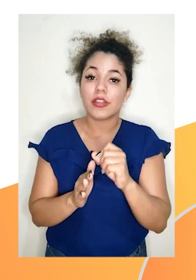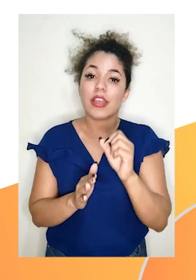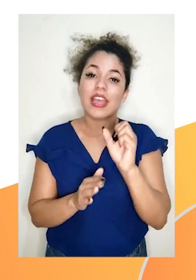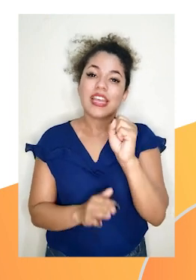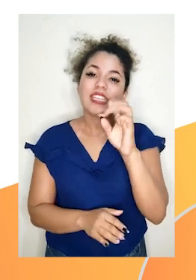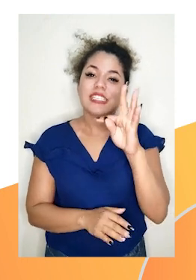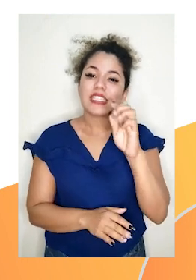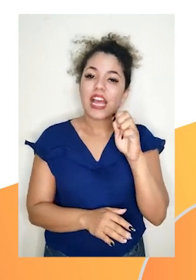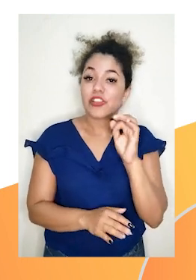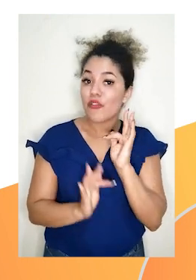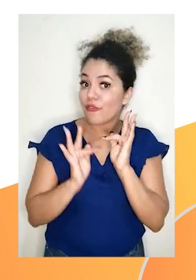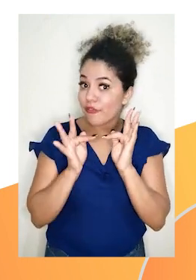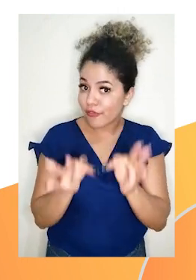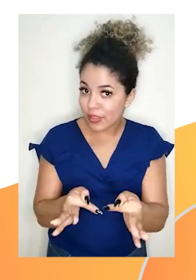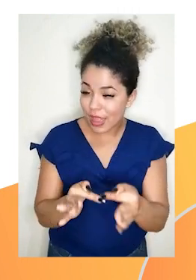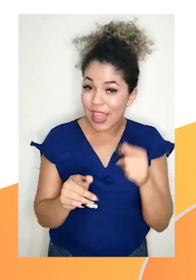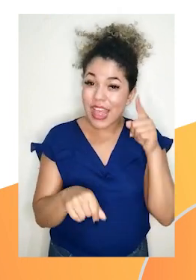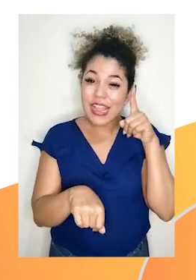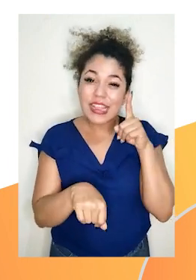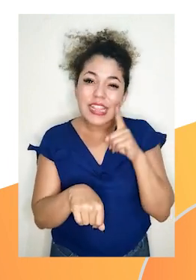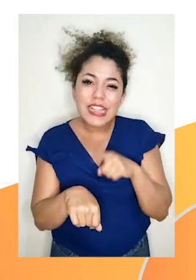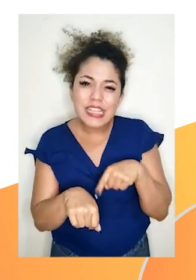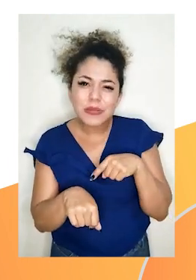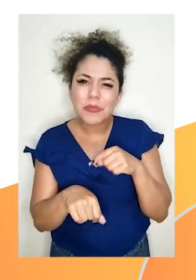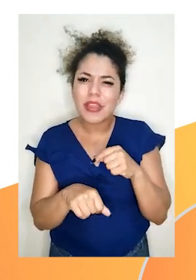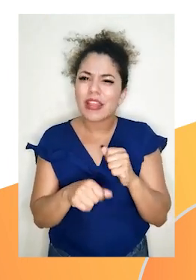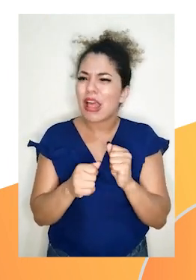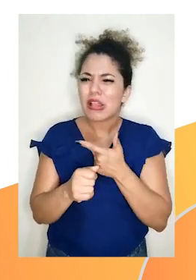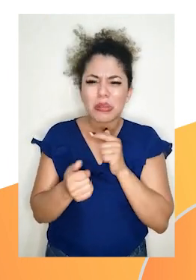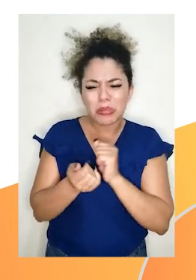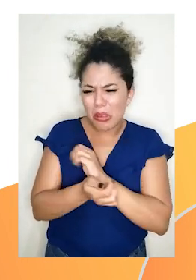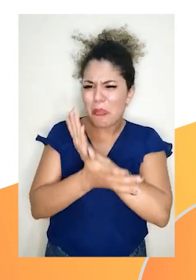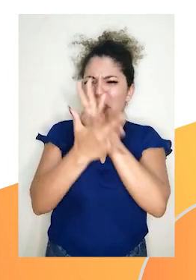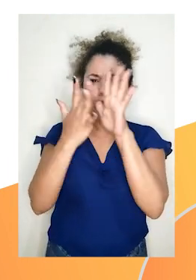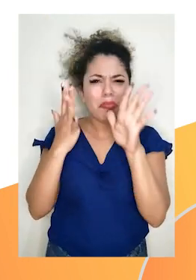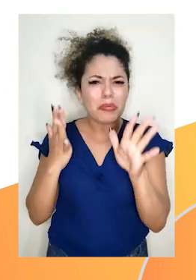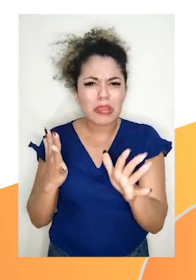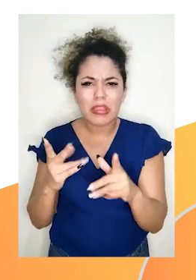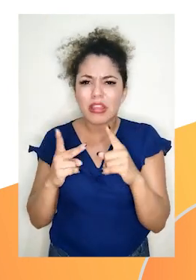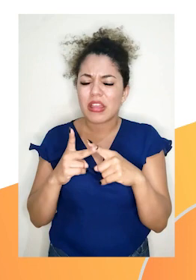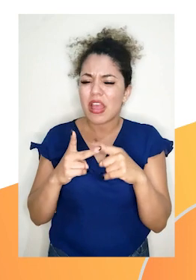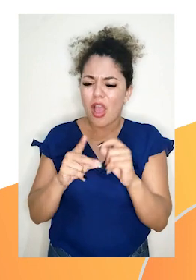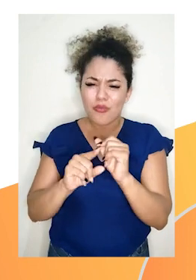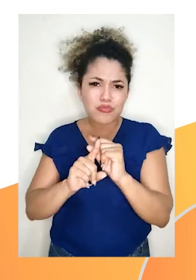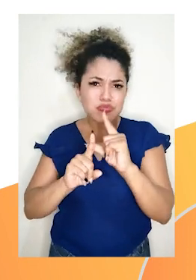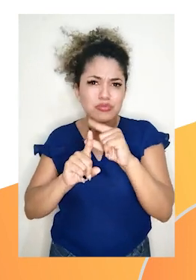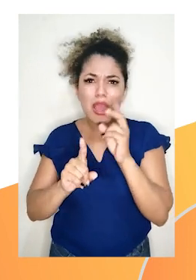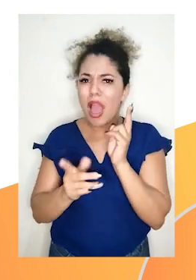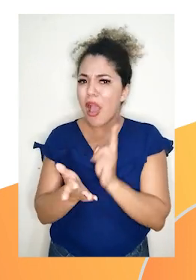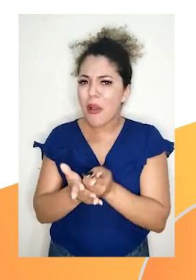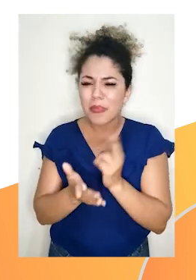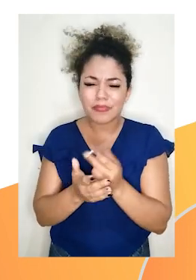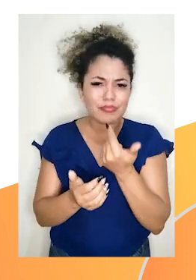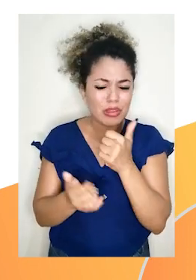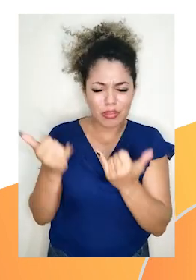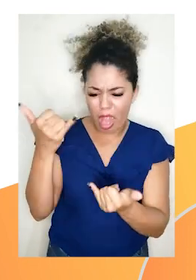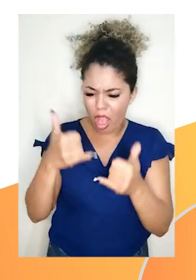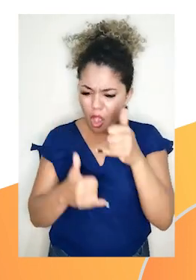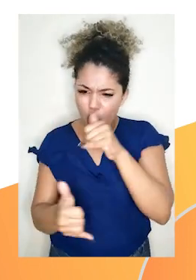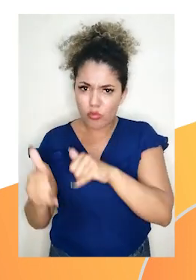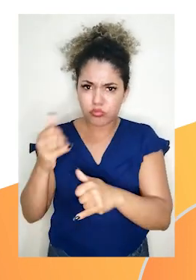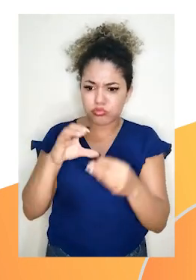final. Nesse momento, a estrela não tem mais o brilho característico, não tem mais a mesma temperatura, não há mais reações